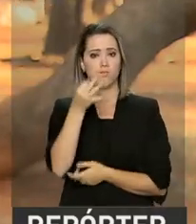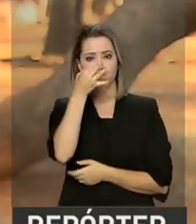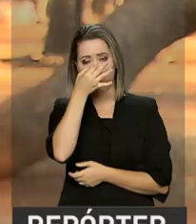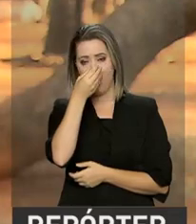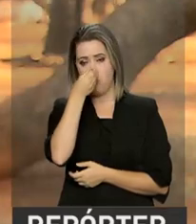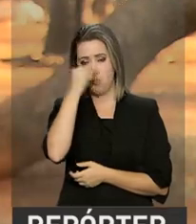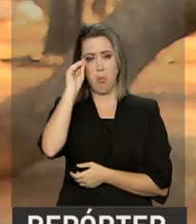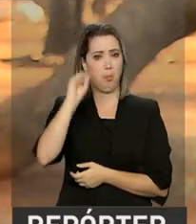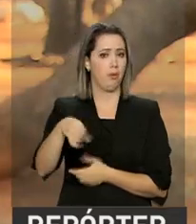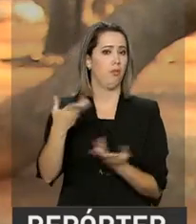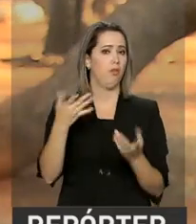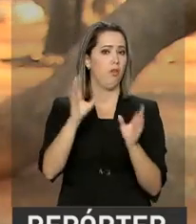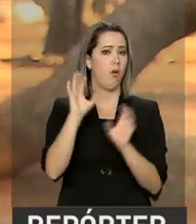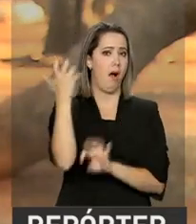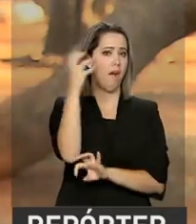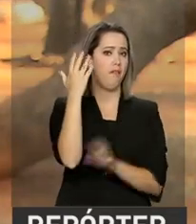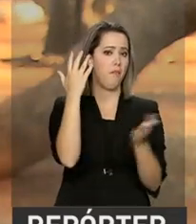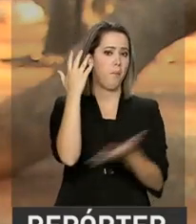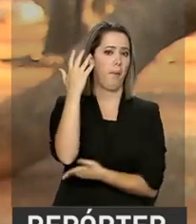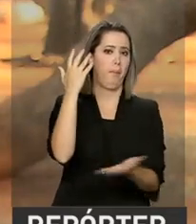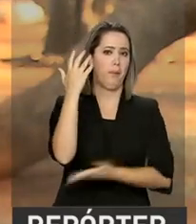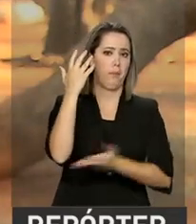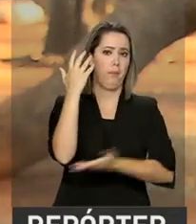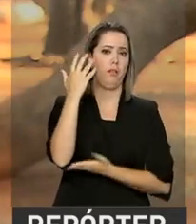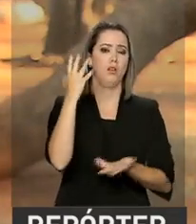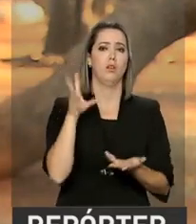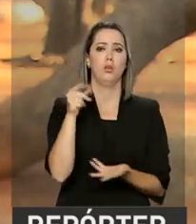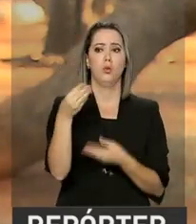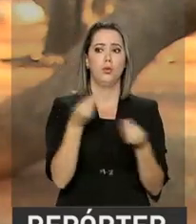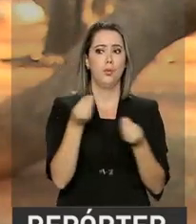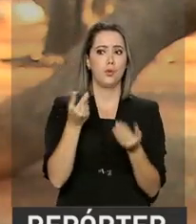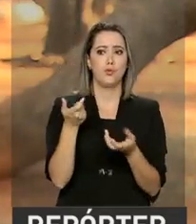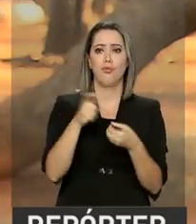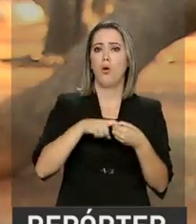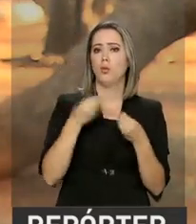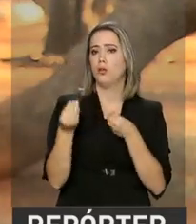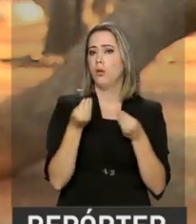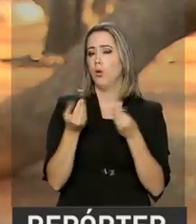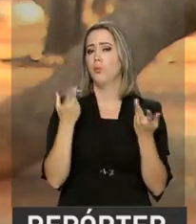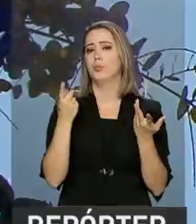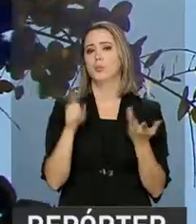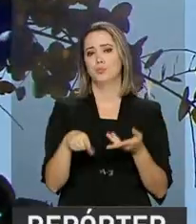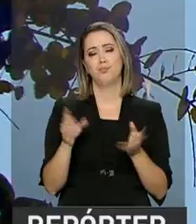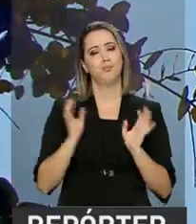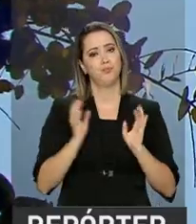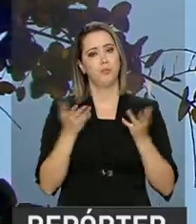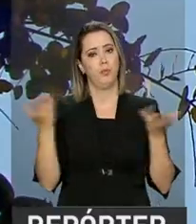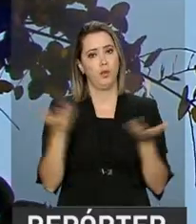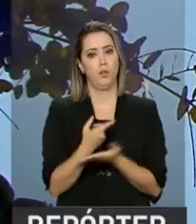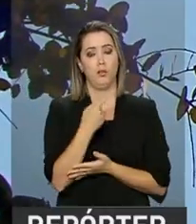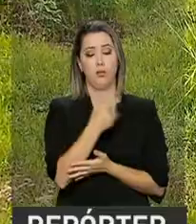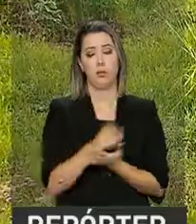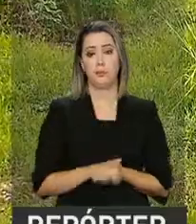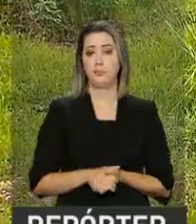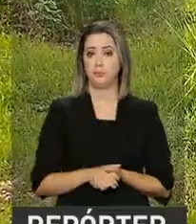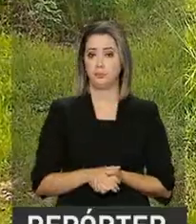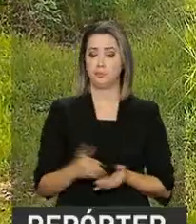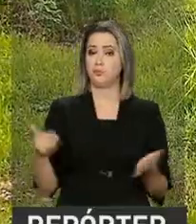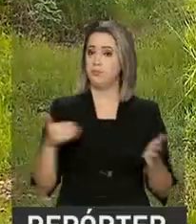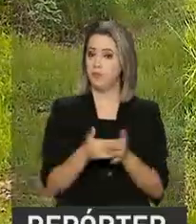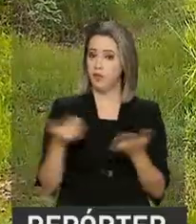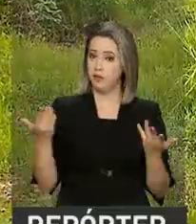cerrado então eles desmatam de uma maneira que você vai ser muito difícil recompor esse ecossistema tão rico até agora não existia um